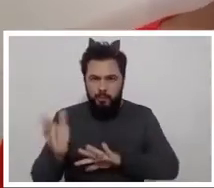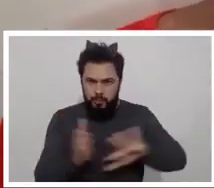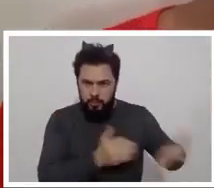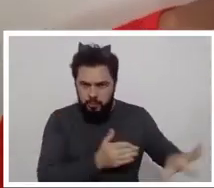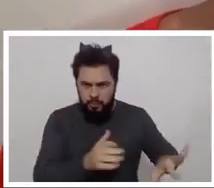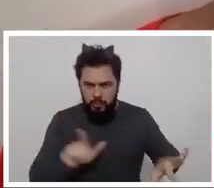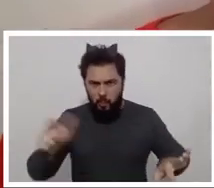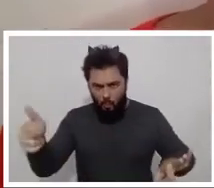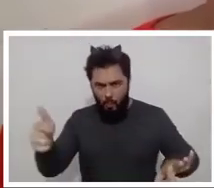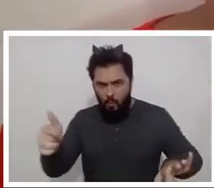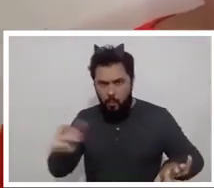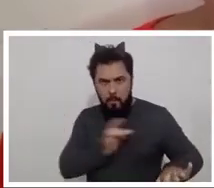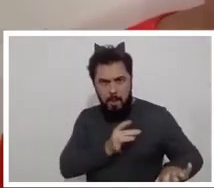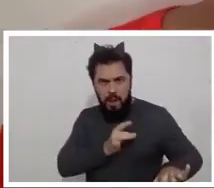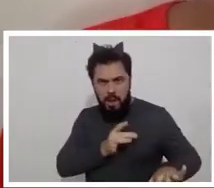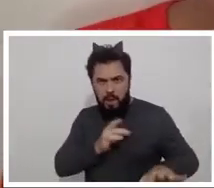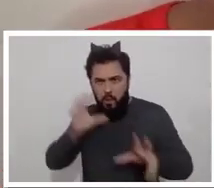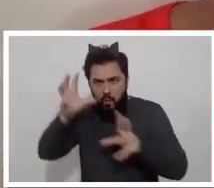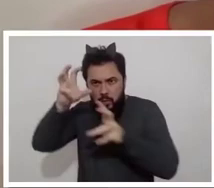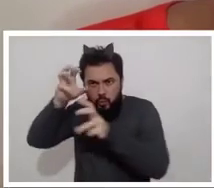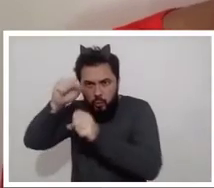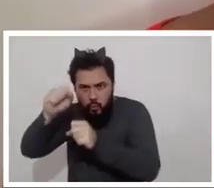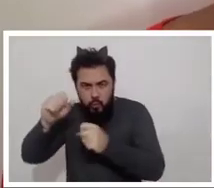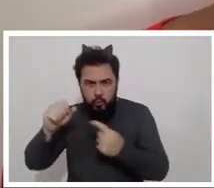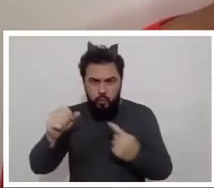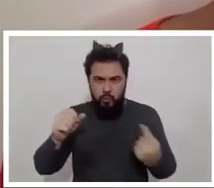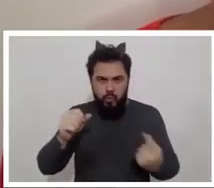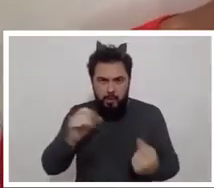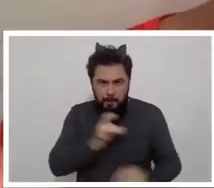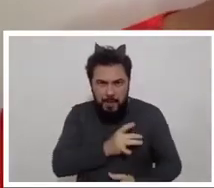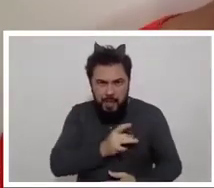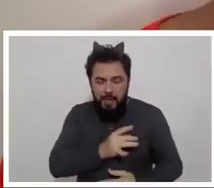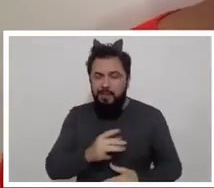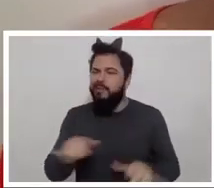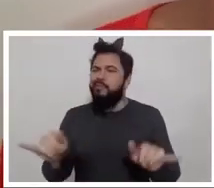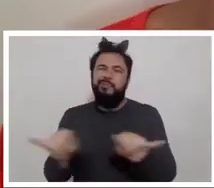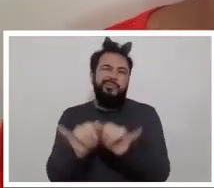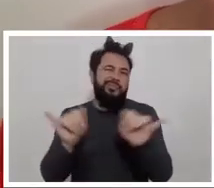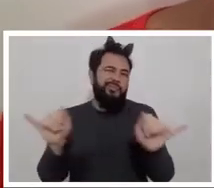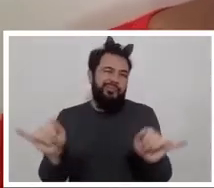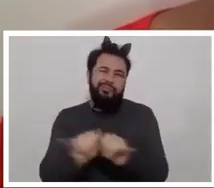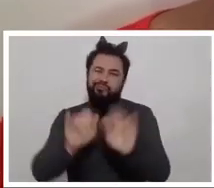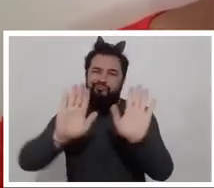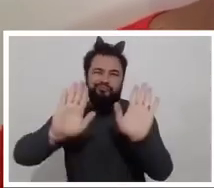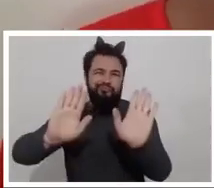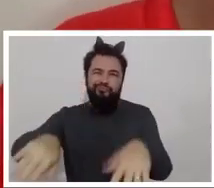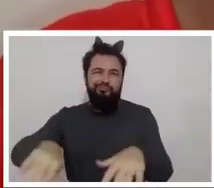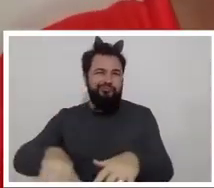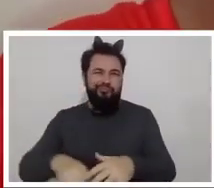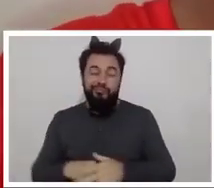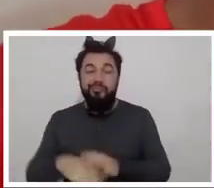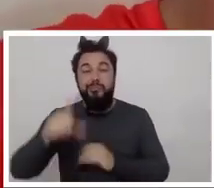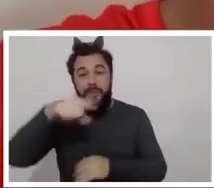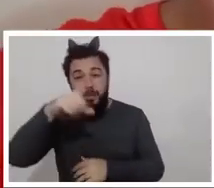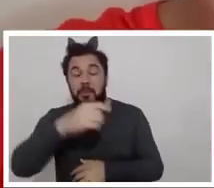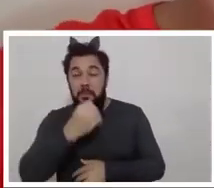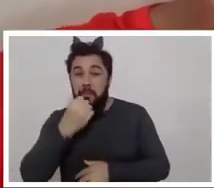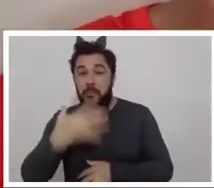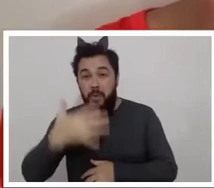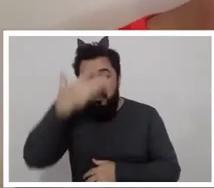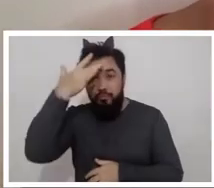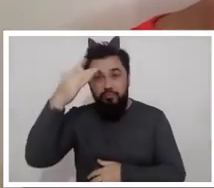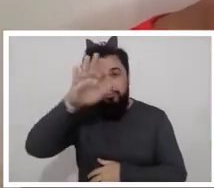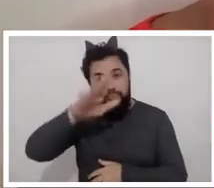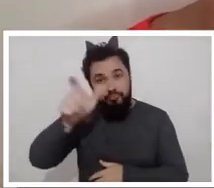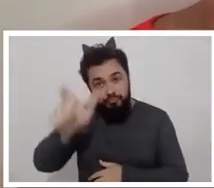figura do que é que vocês têm medo de escuro de ficar sozinho isso é besteira gente tem que ter medo isso não se são fortes são